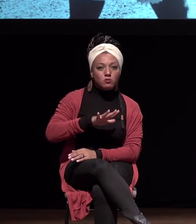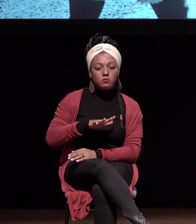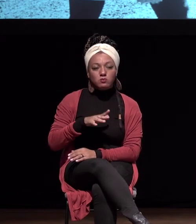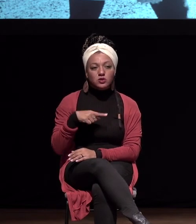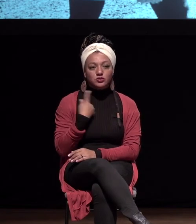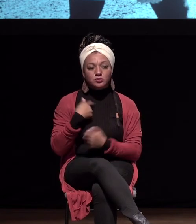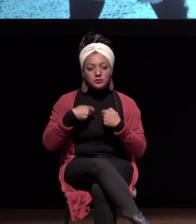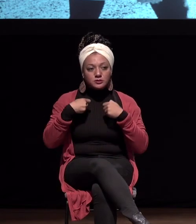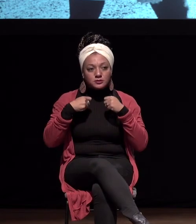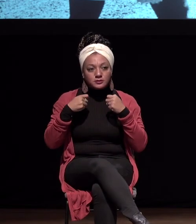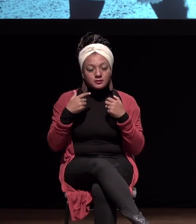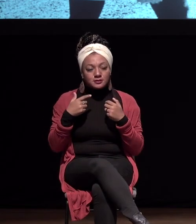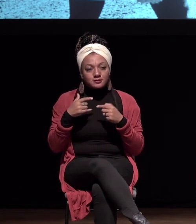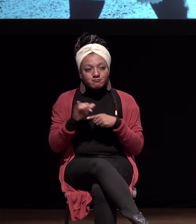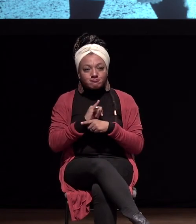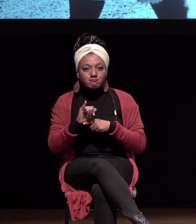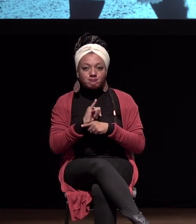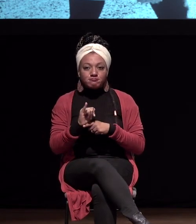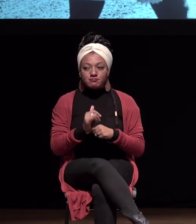geral. Assim.